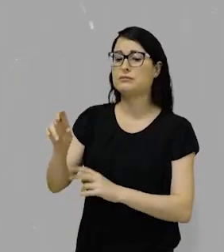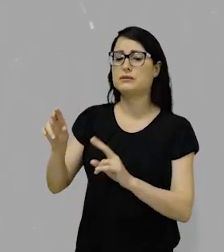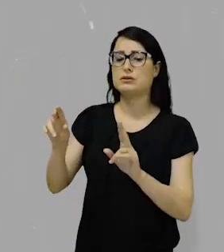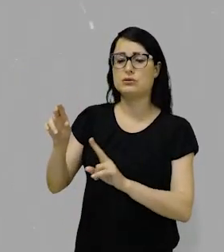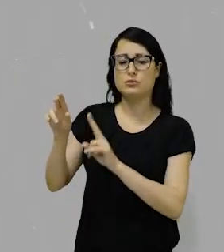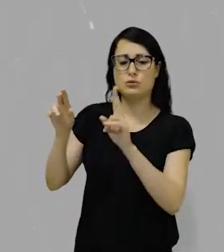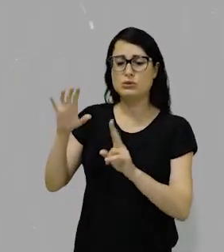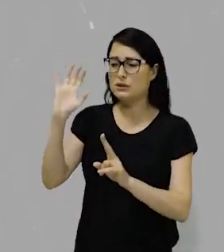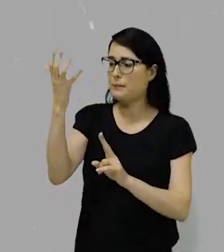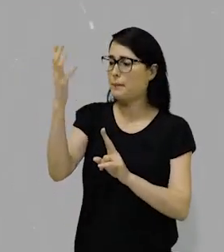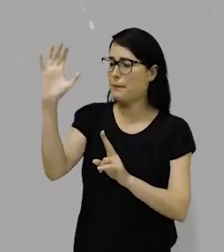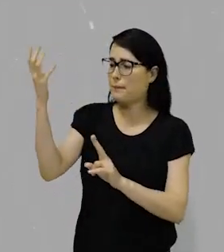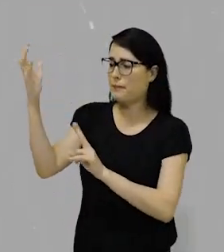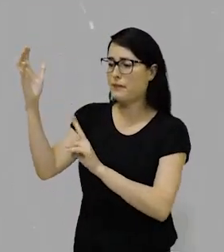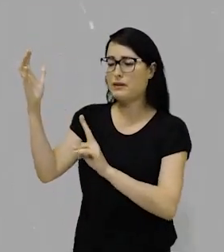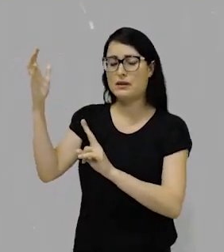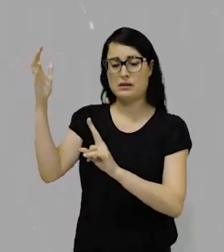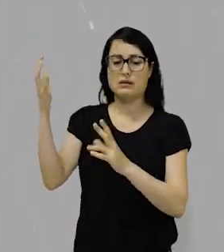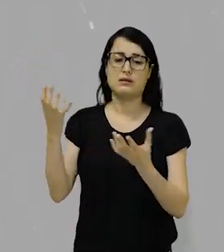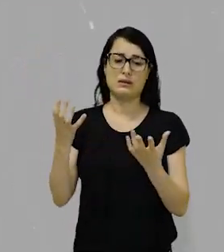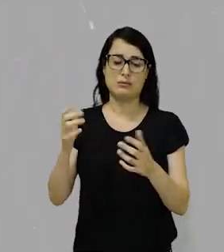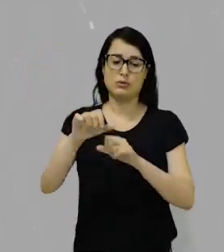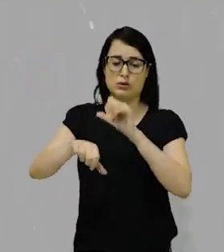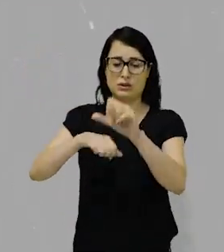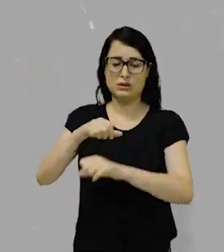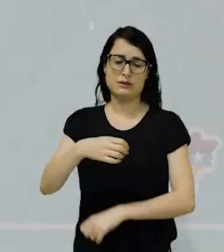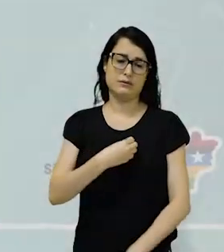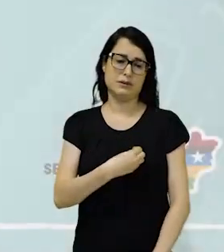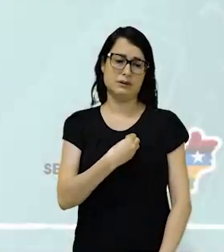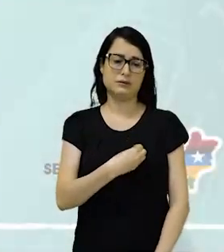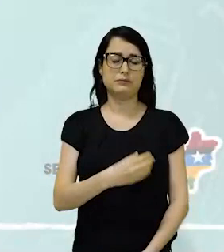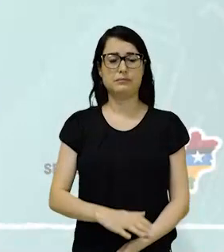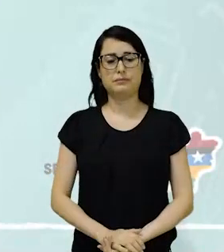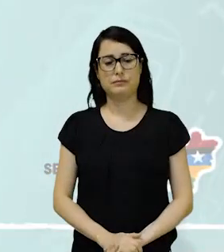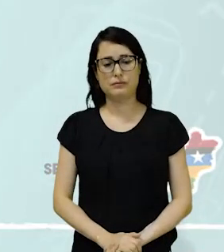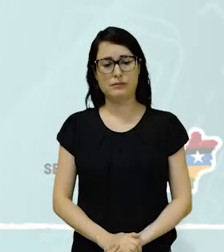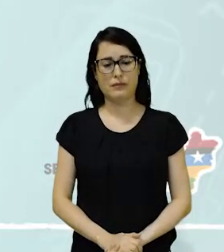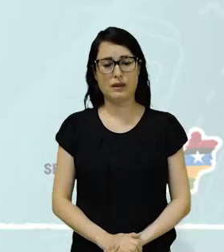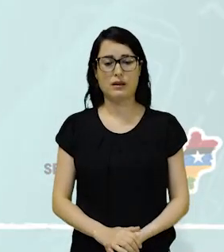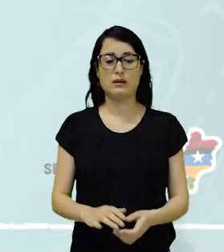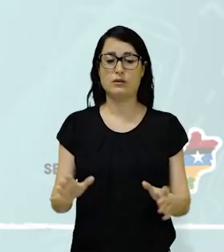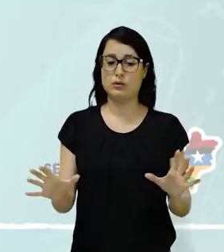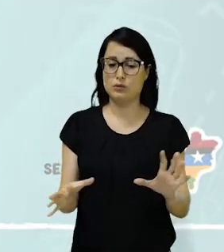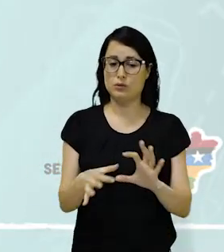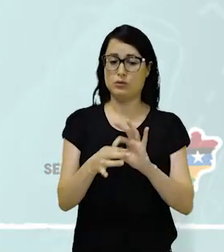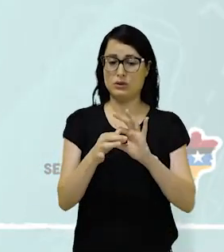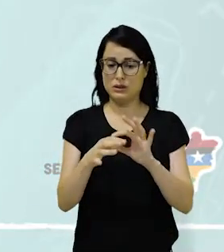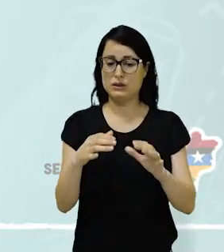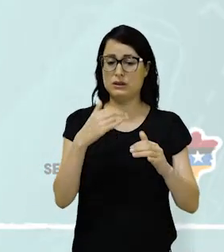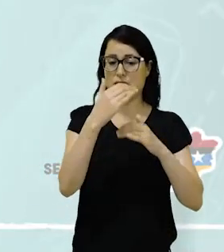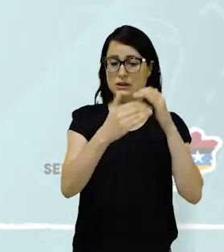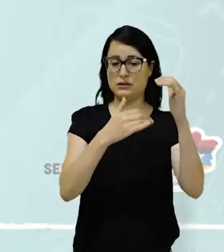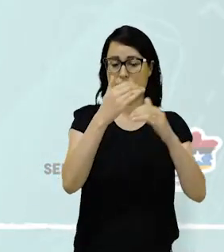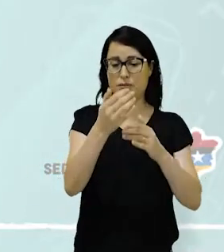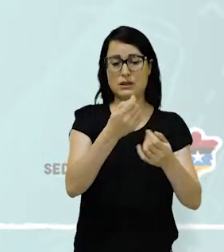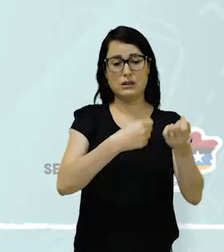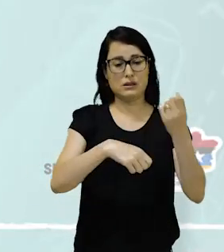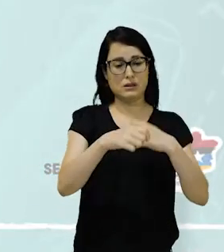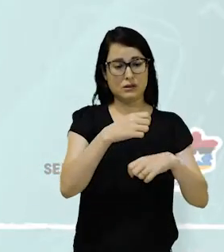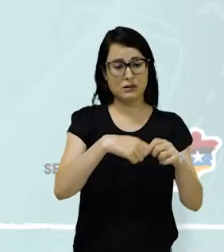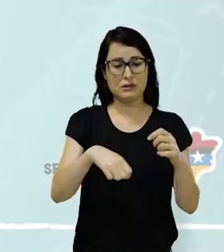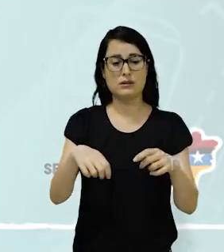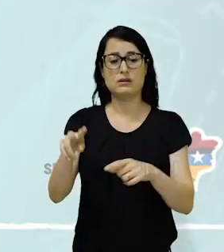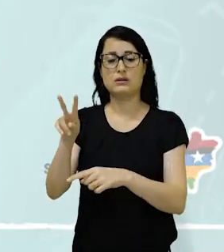nosso estilo de vida, galera, tá? Propõe a ideia de conciliar desenvolvimento econômico